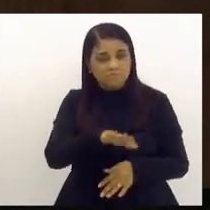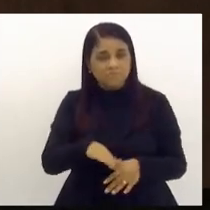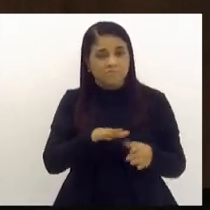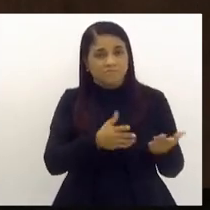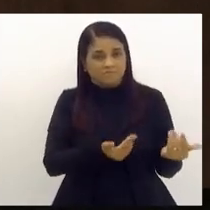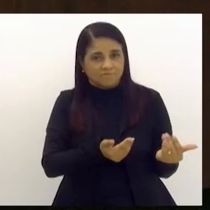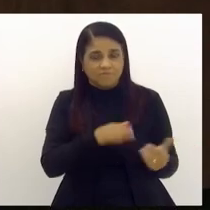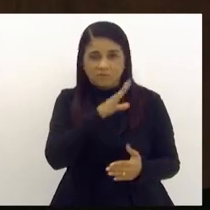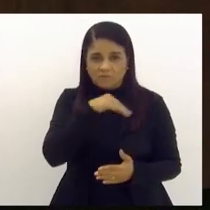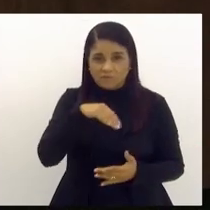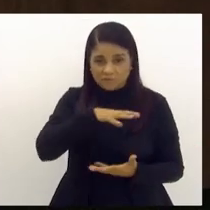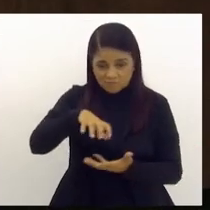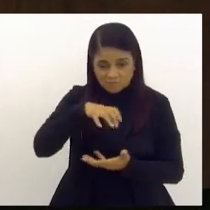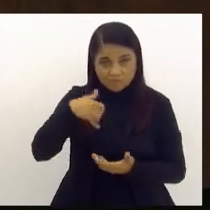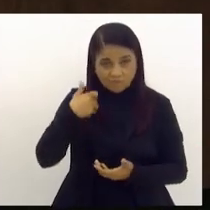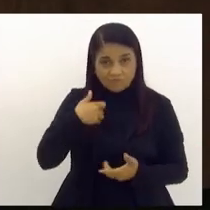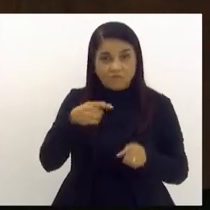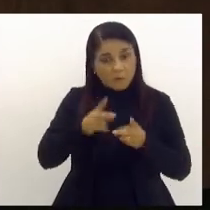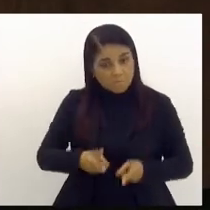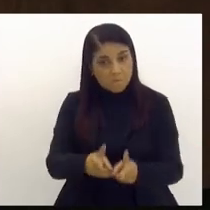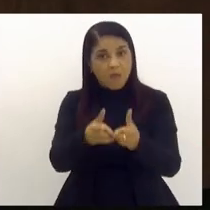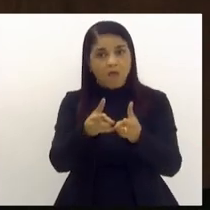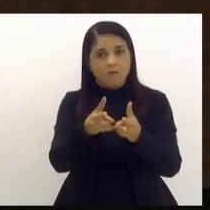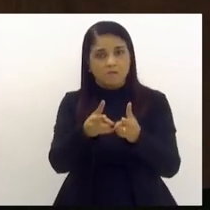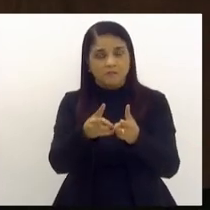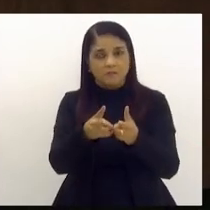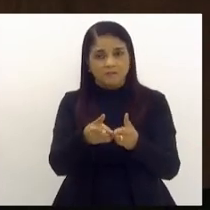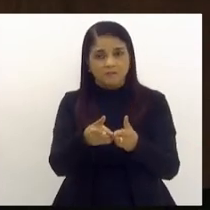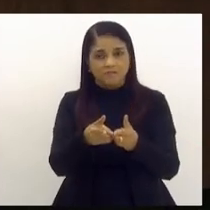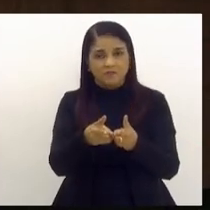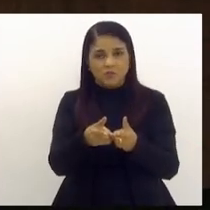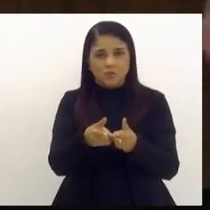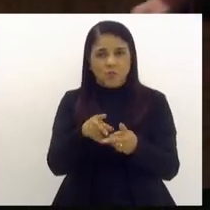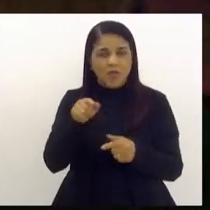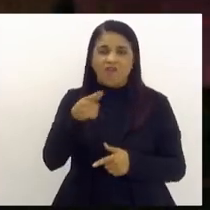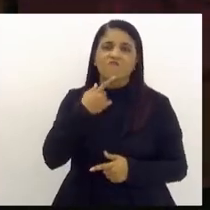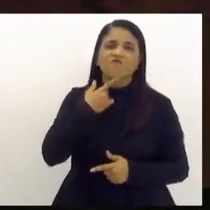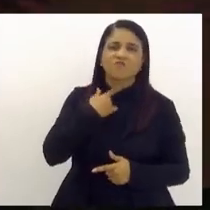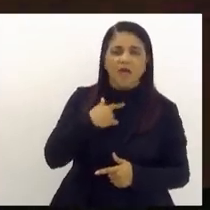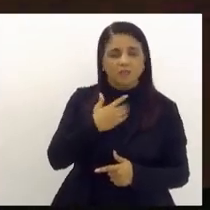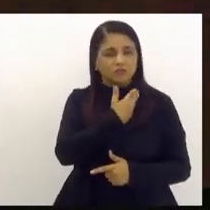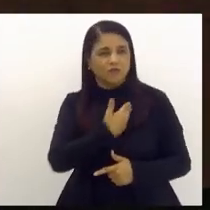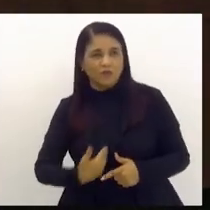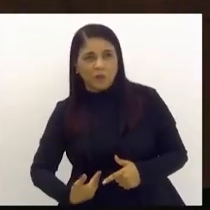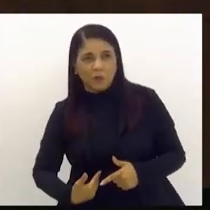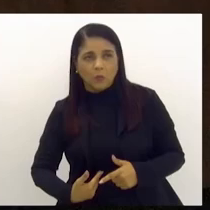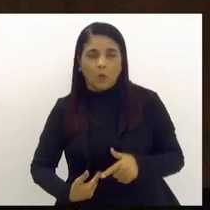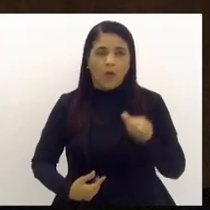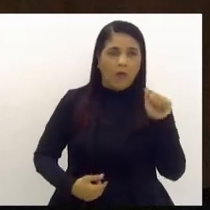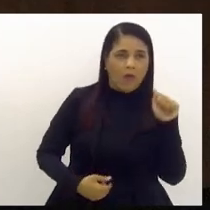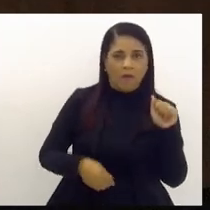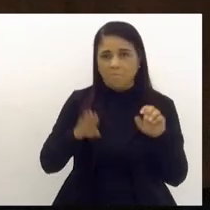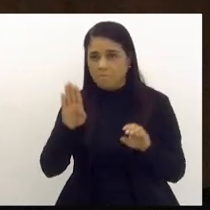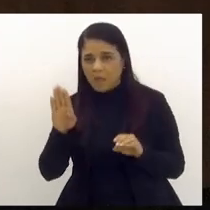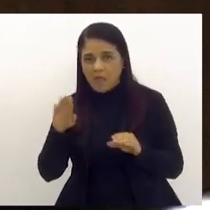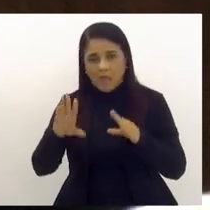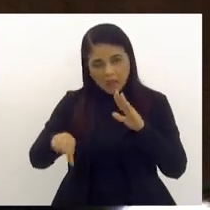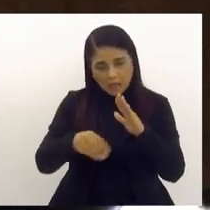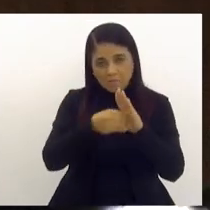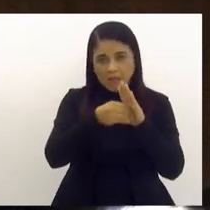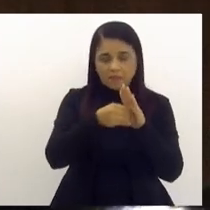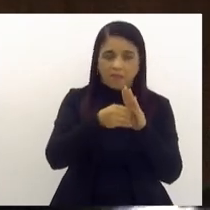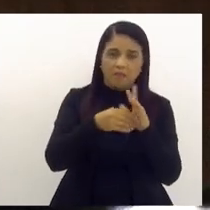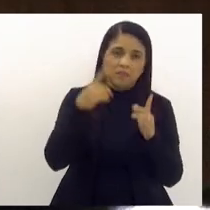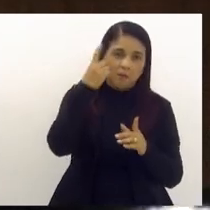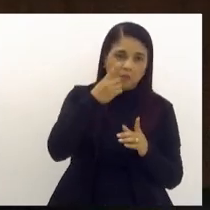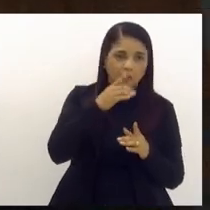adolescentes sejam permanentes e não sejam a partir da vontade de governador A ou de governador B, da emenda de deputado A